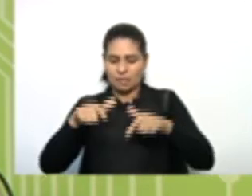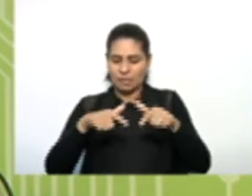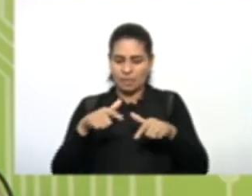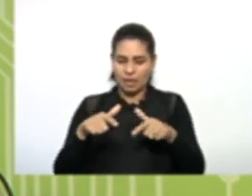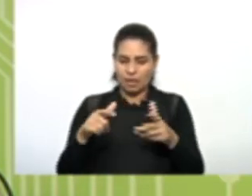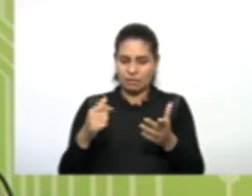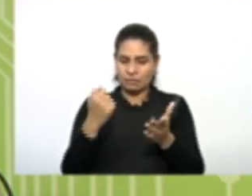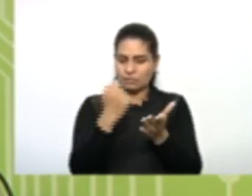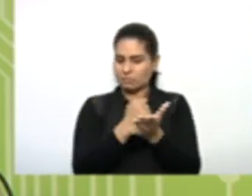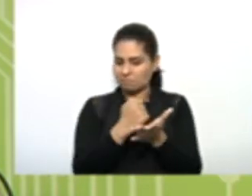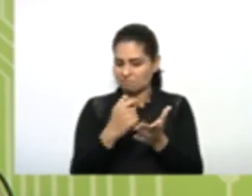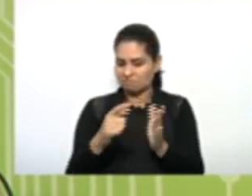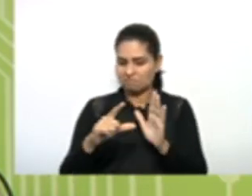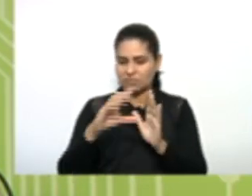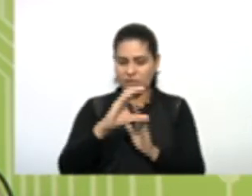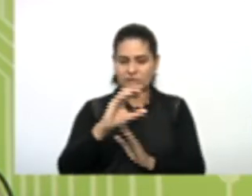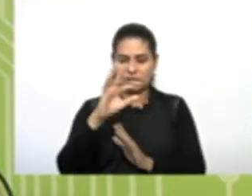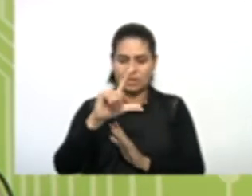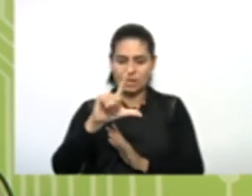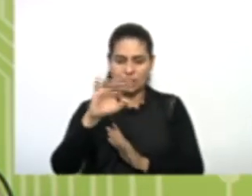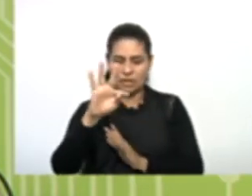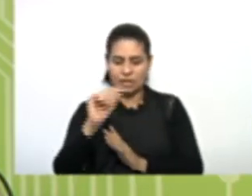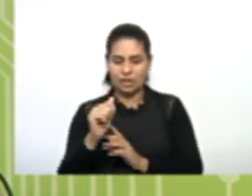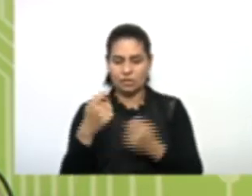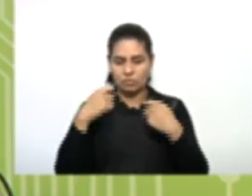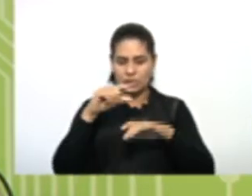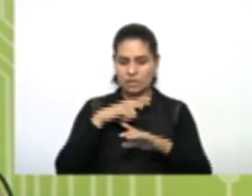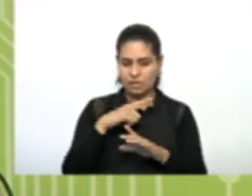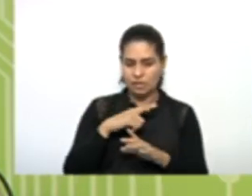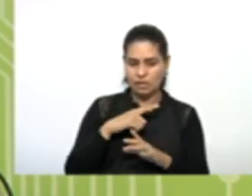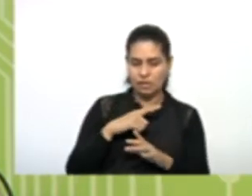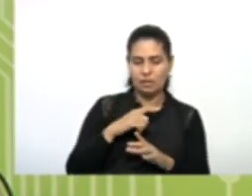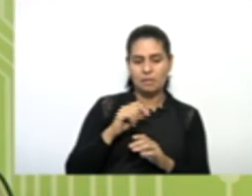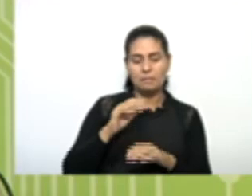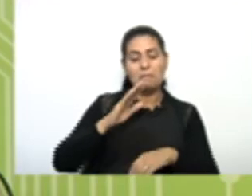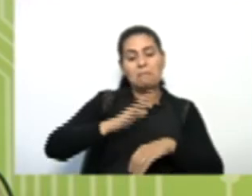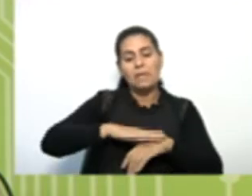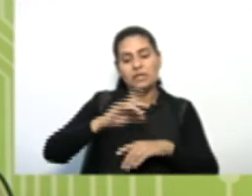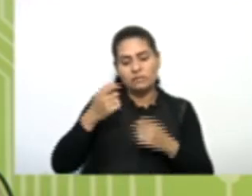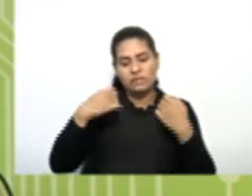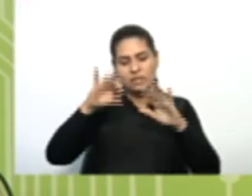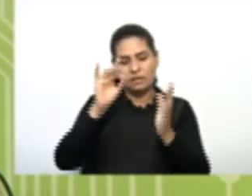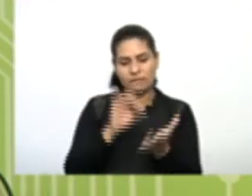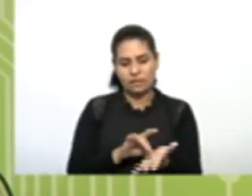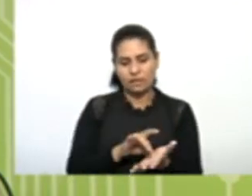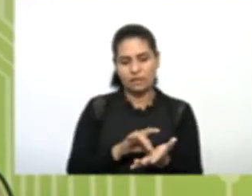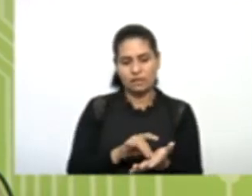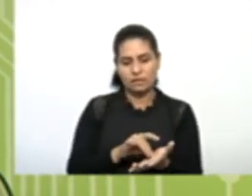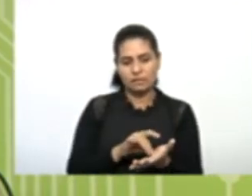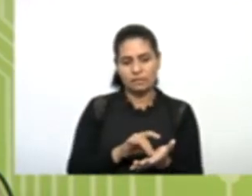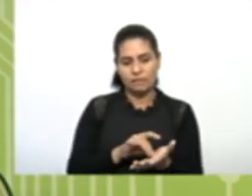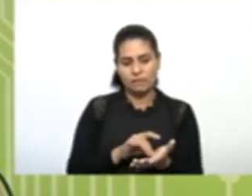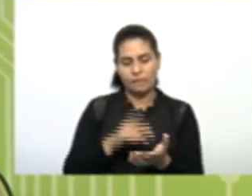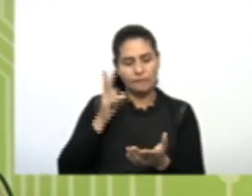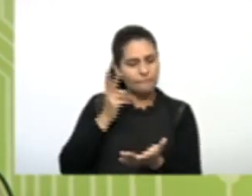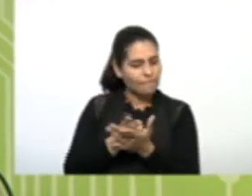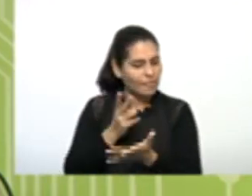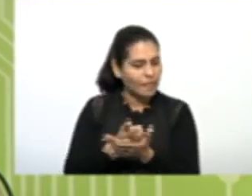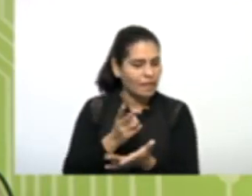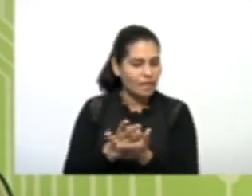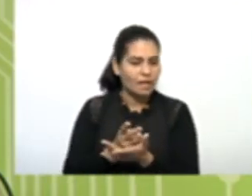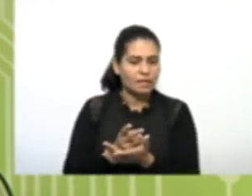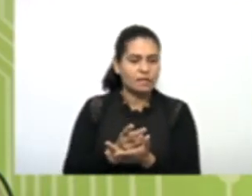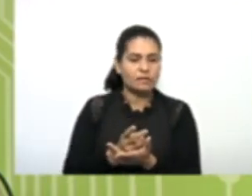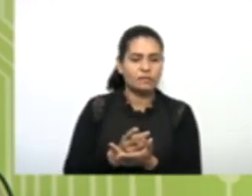assinada na CLT para você ter um vínculo empregatício. Você basta ter a realidade, tá? Sempre acontecer, né?